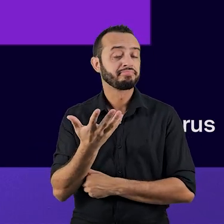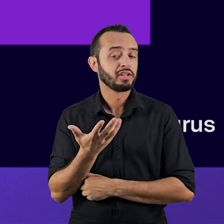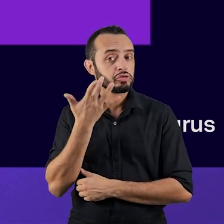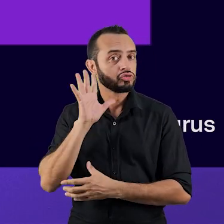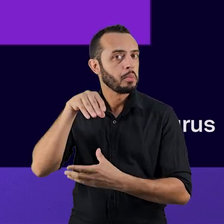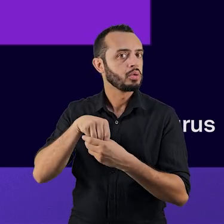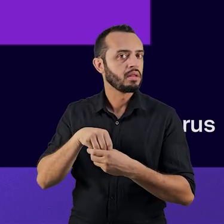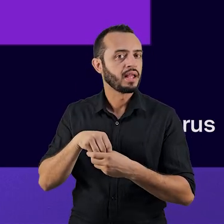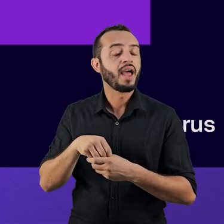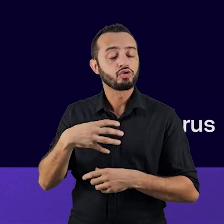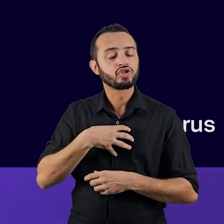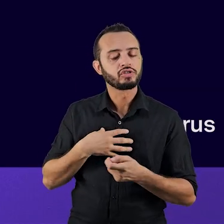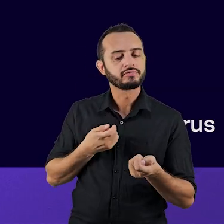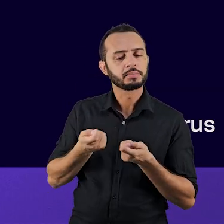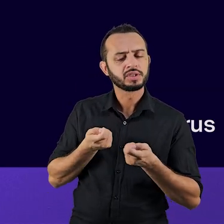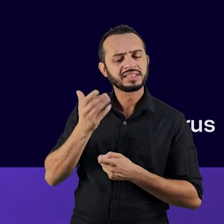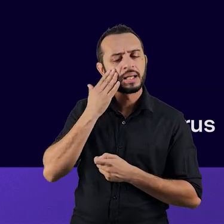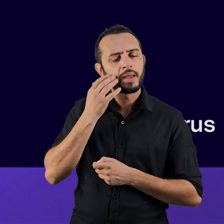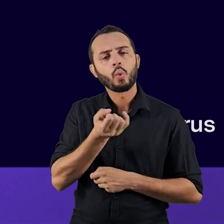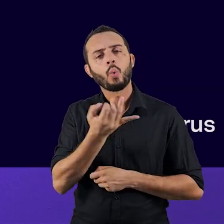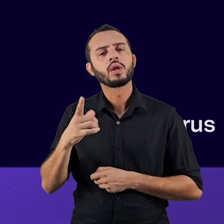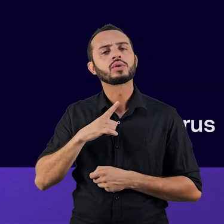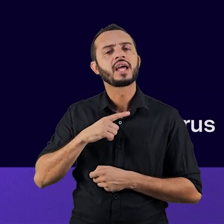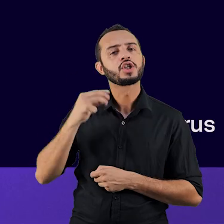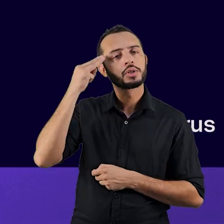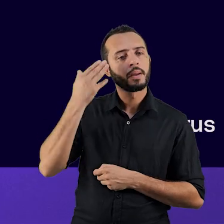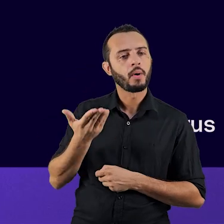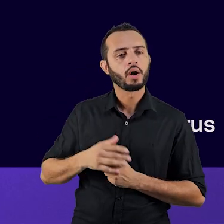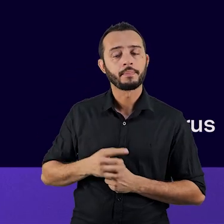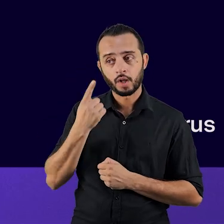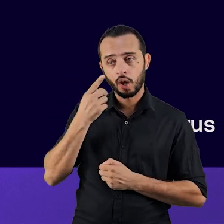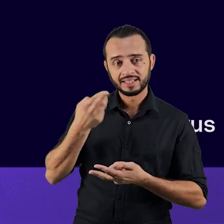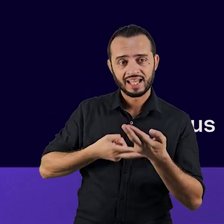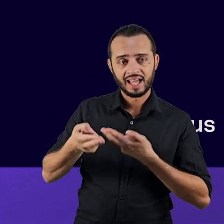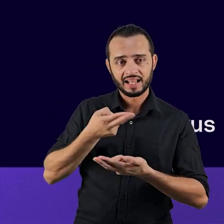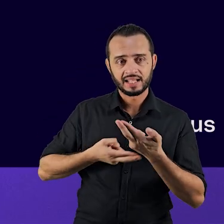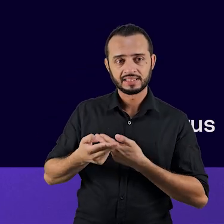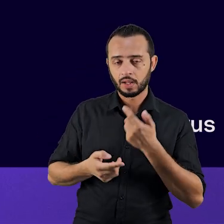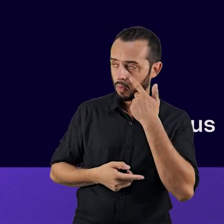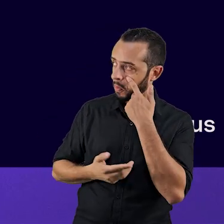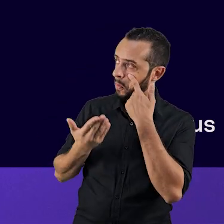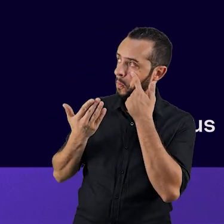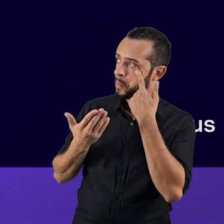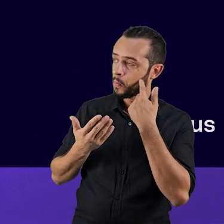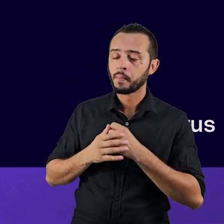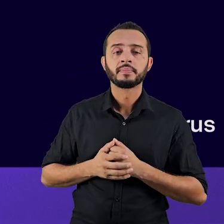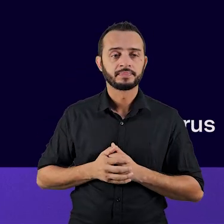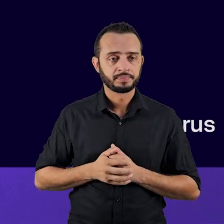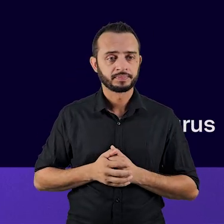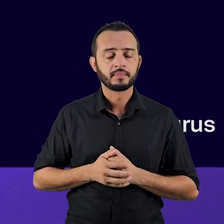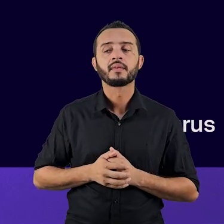também o tamanho das suas memórias. Olha só. Essa aqui é a relação entre a entropia térmica e a entropia